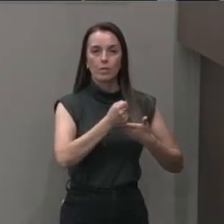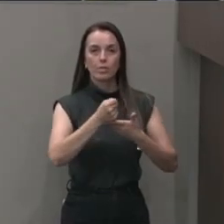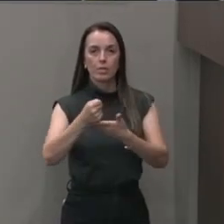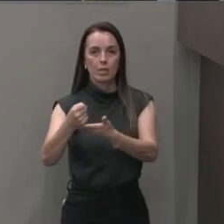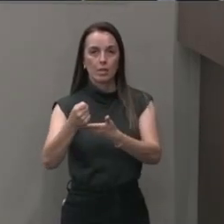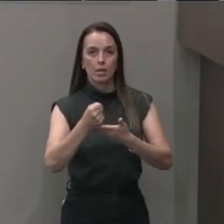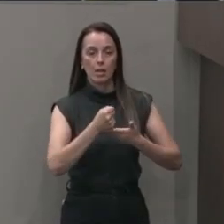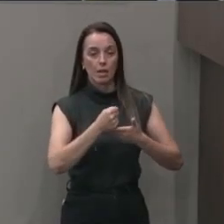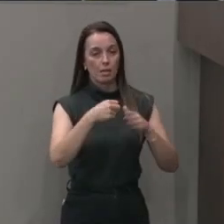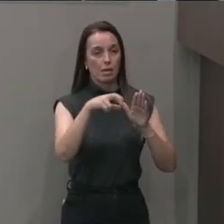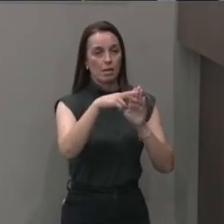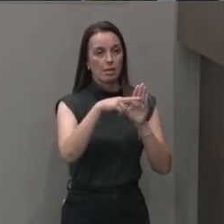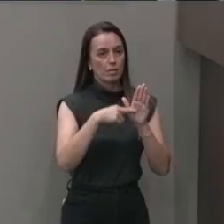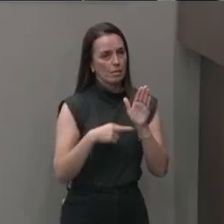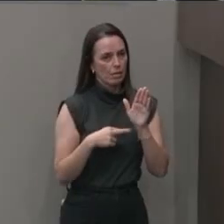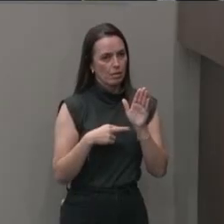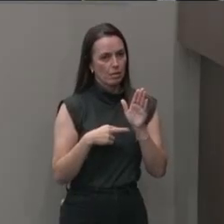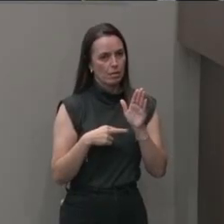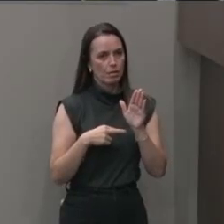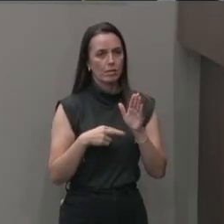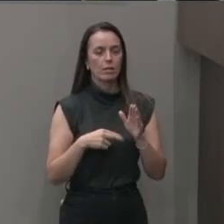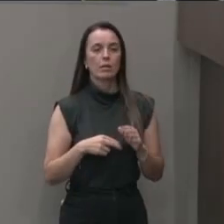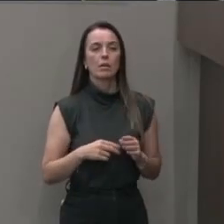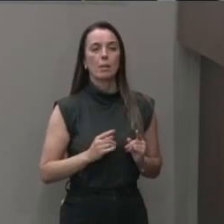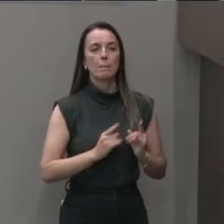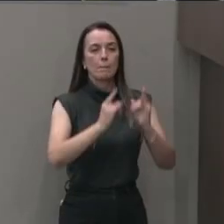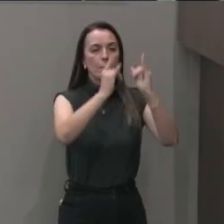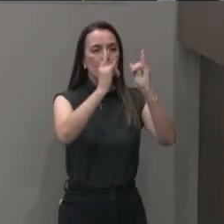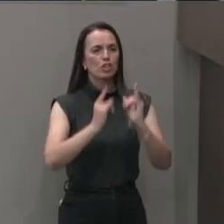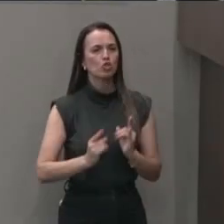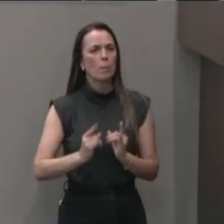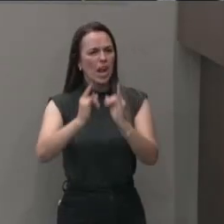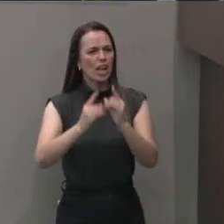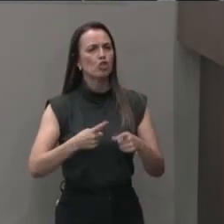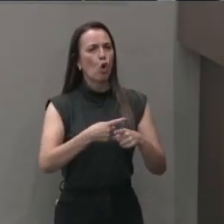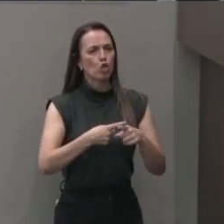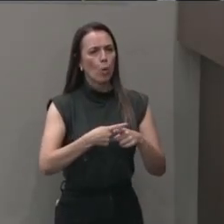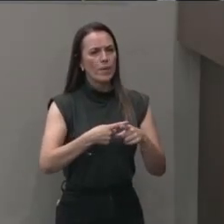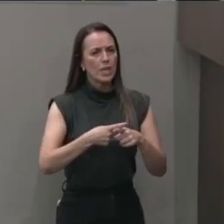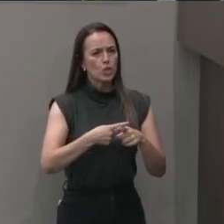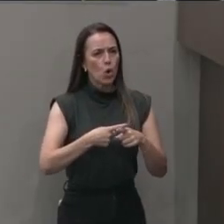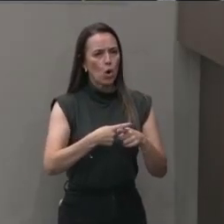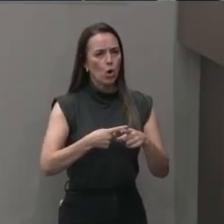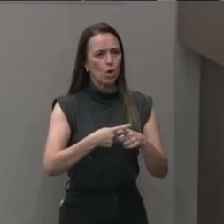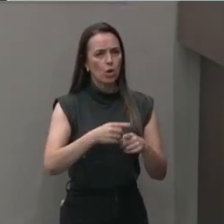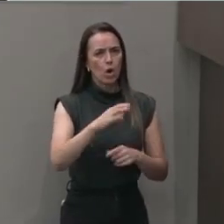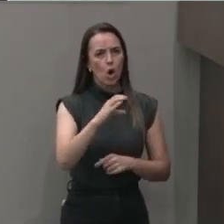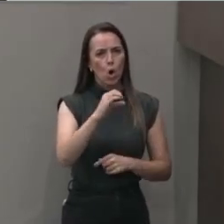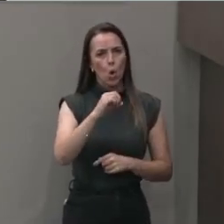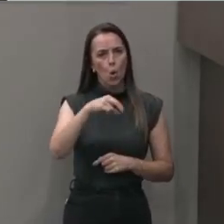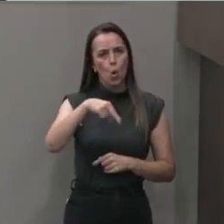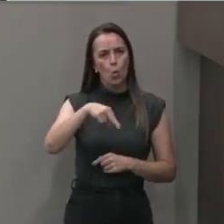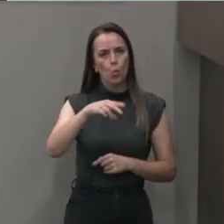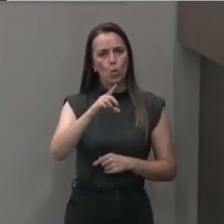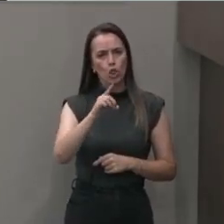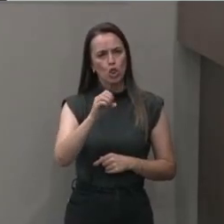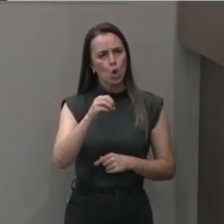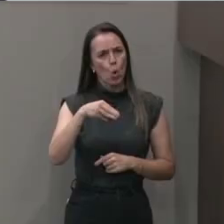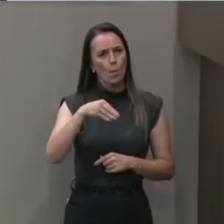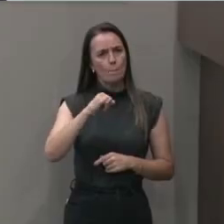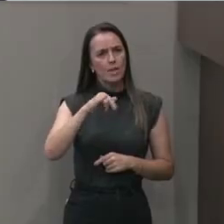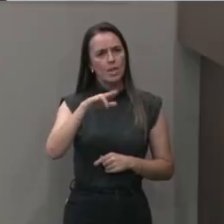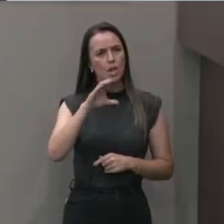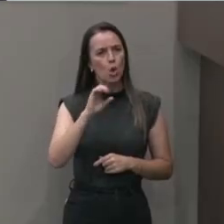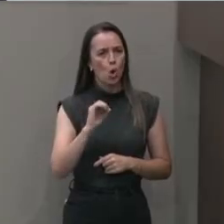condomínios. Pareceres. CCJ, parecer favorável, relatora vereadora Marina Bernardes. CPDUI, parecer